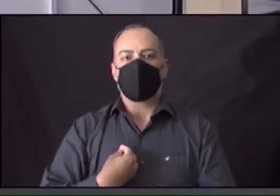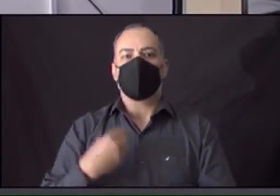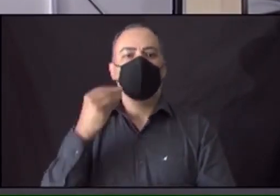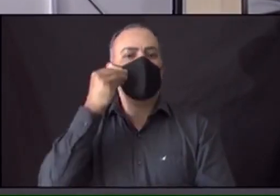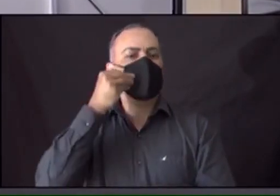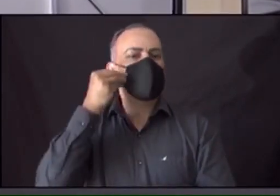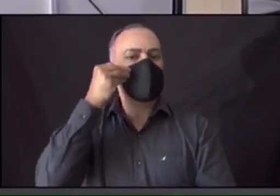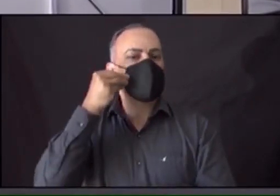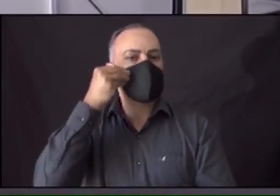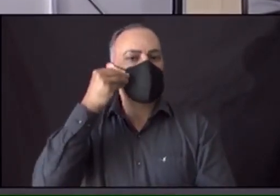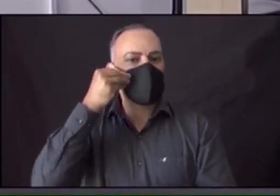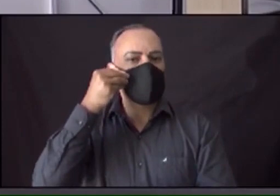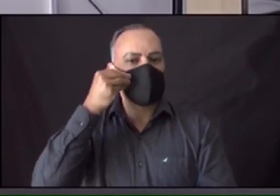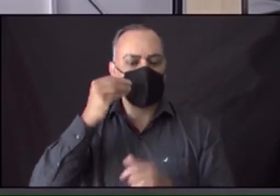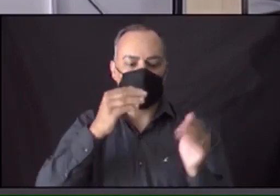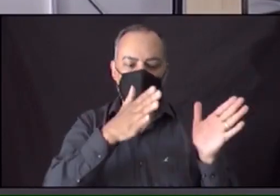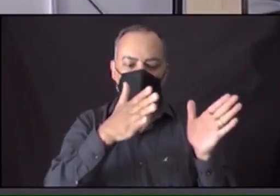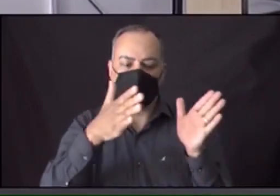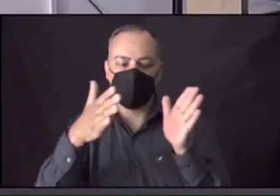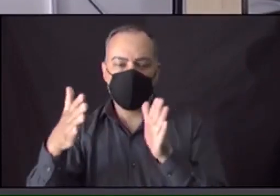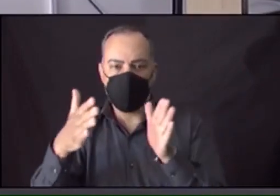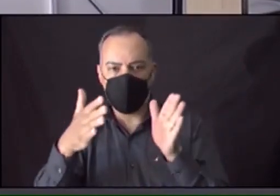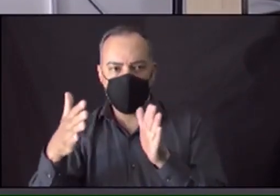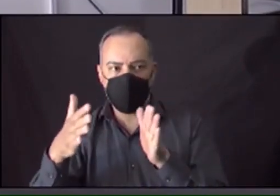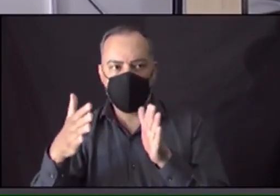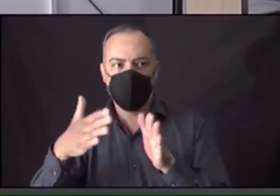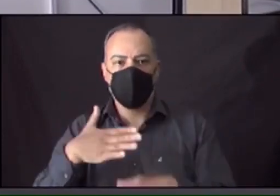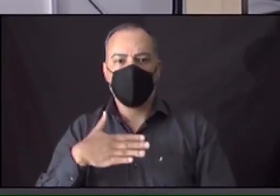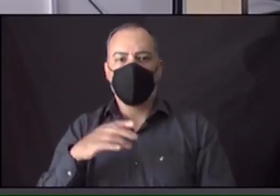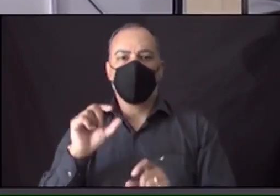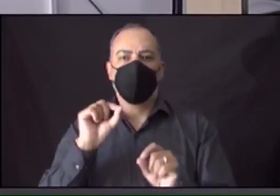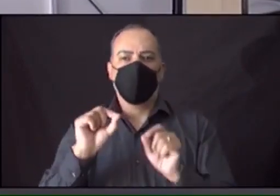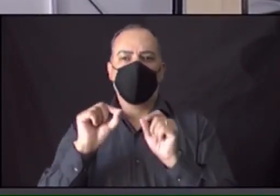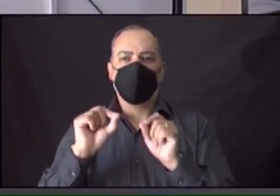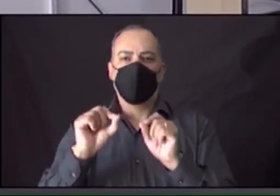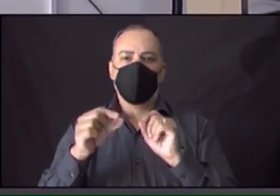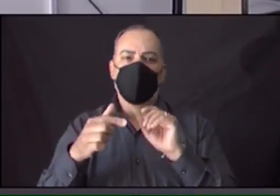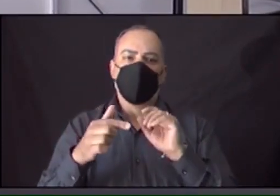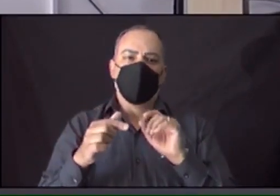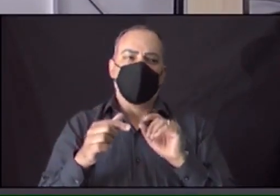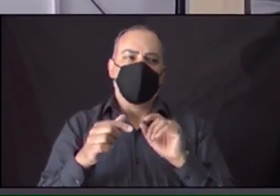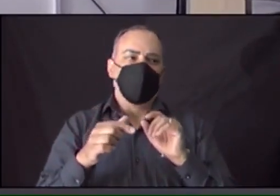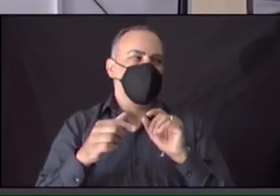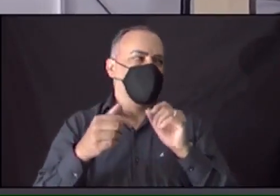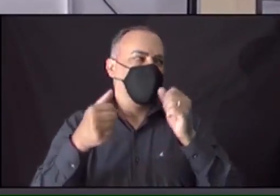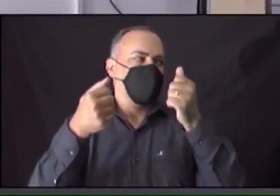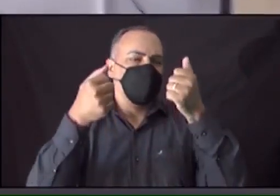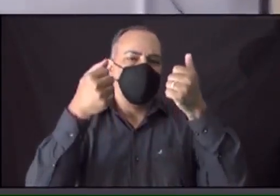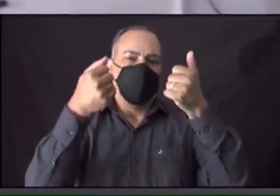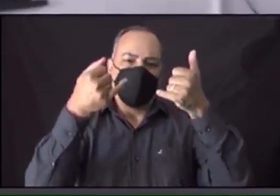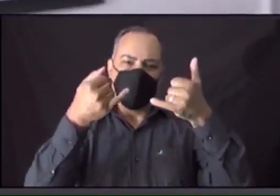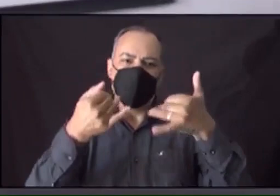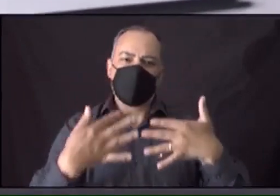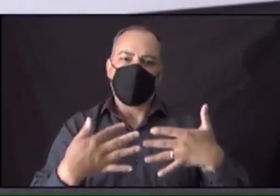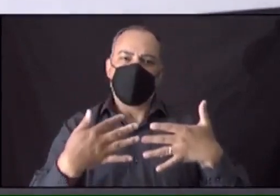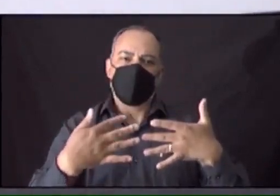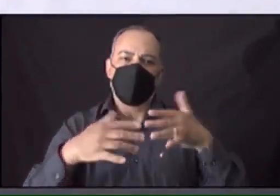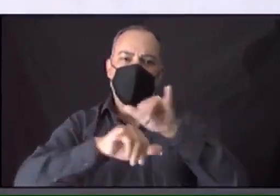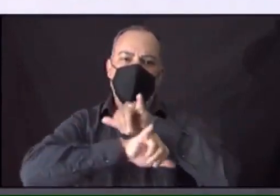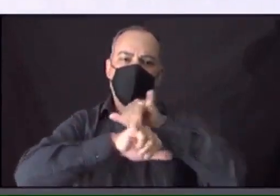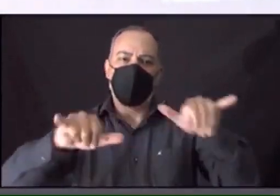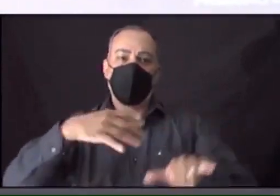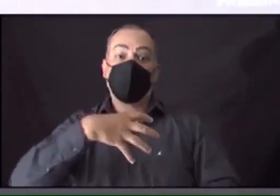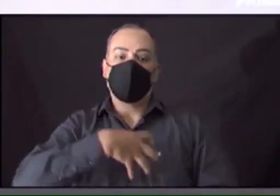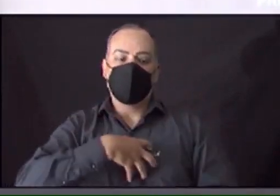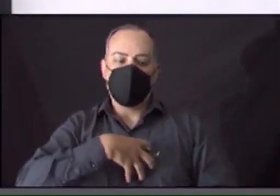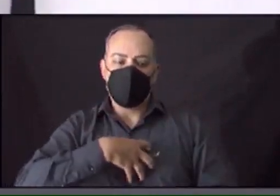né, nesse período. Então, nós gostaríamos assim de deixar um sentimento, nosso sentimento